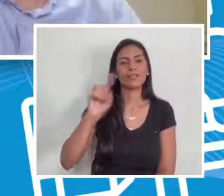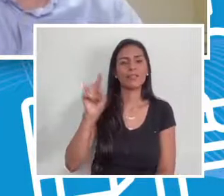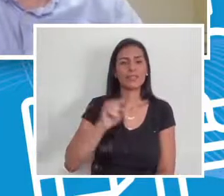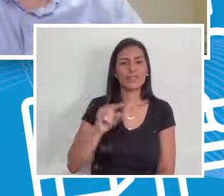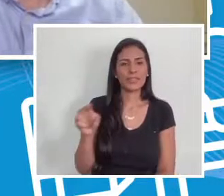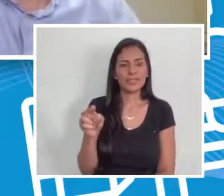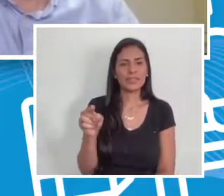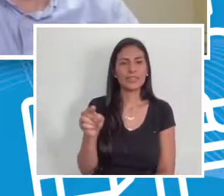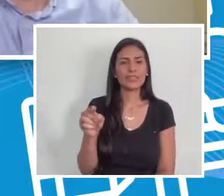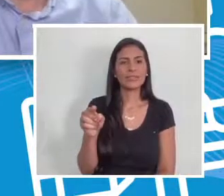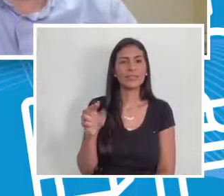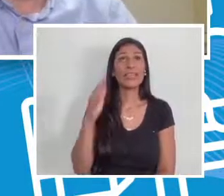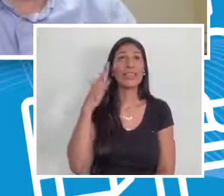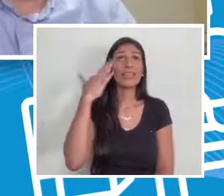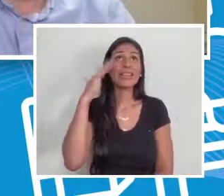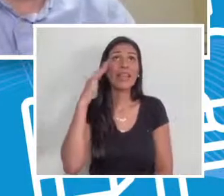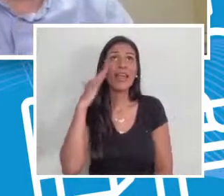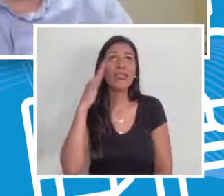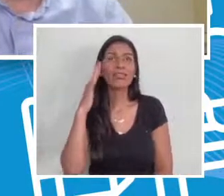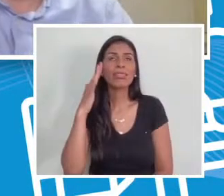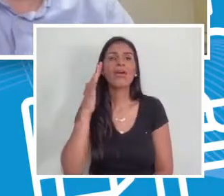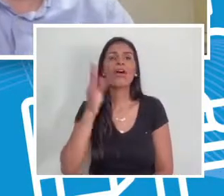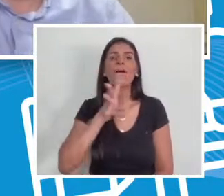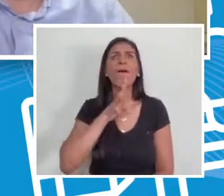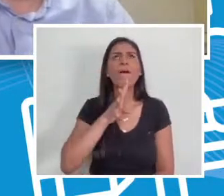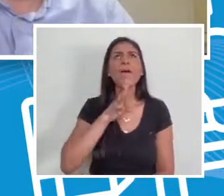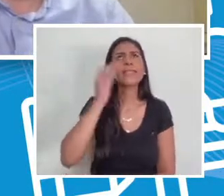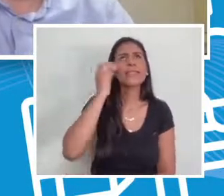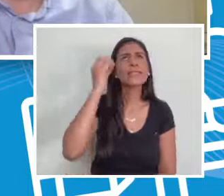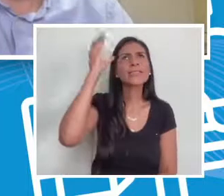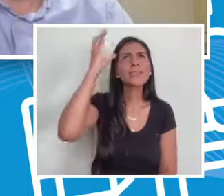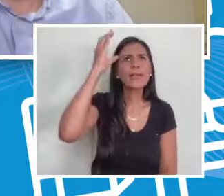e consiga gerar uma perspectiva